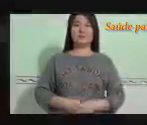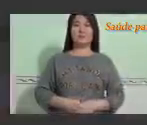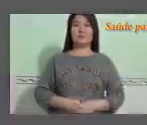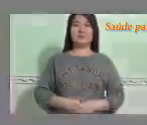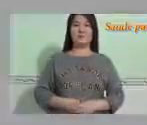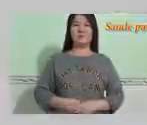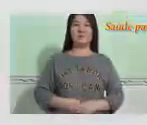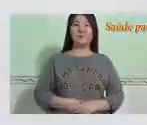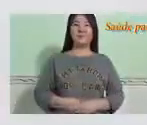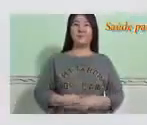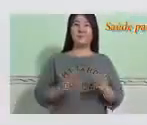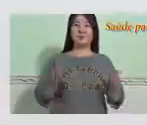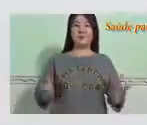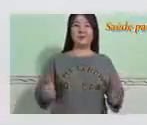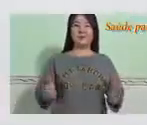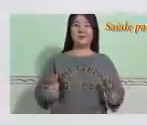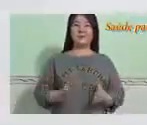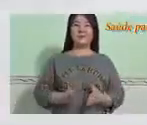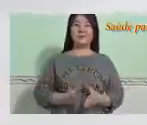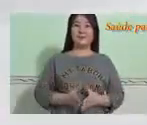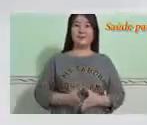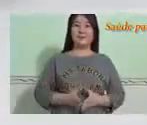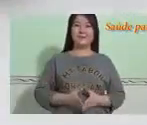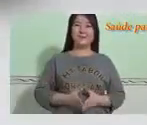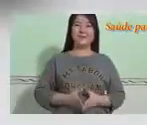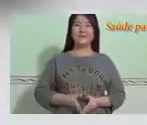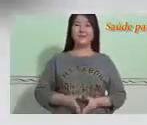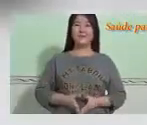surrocnvrsatio no momento da transfusão, vírgula, por exemplo.